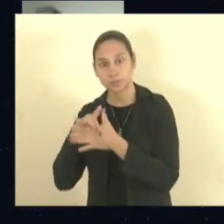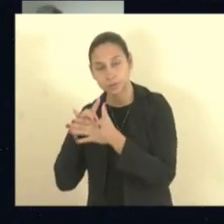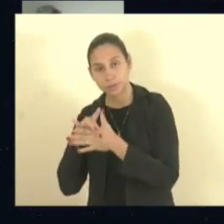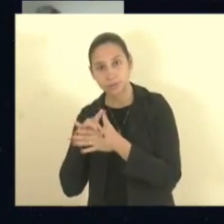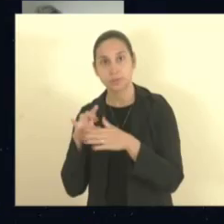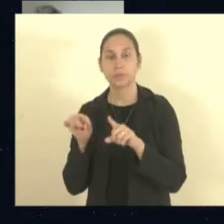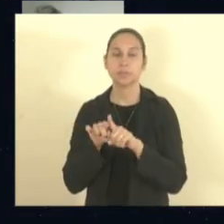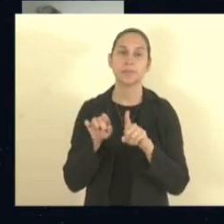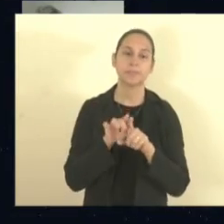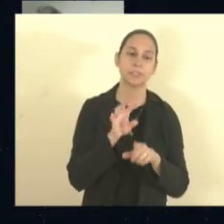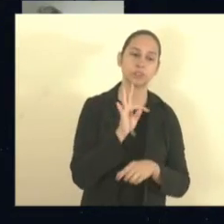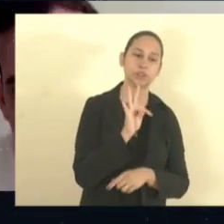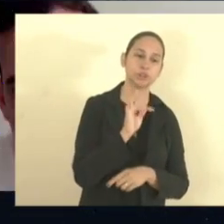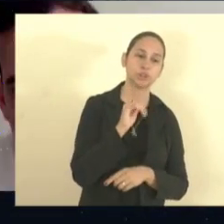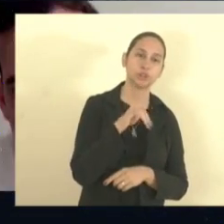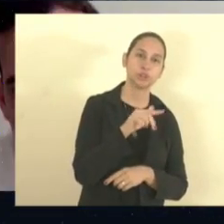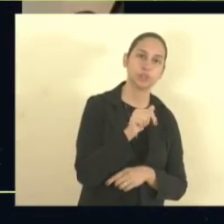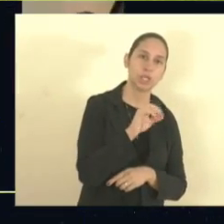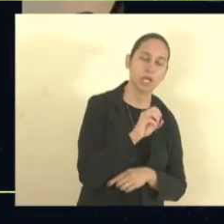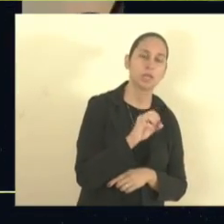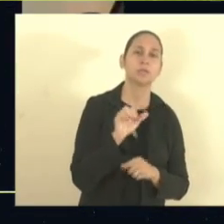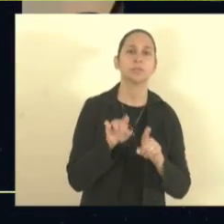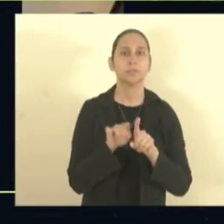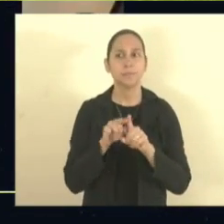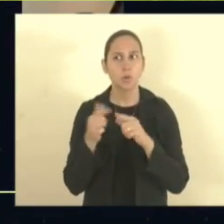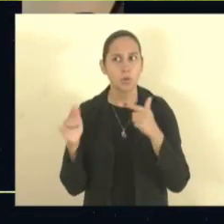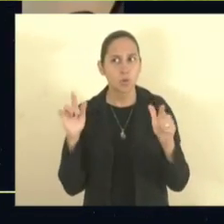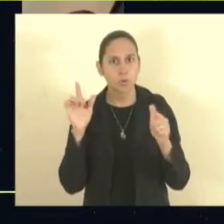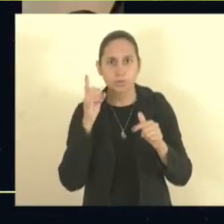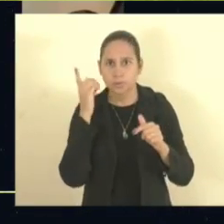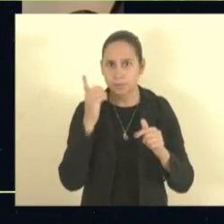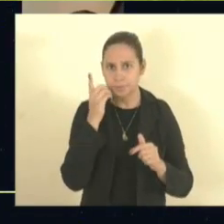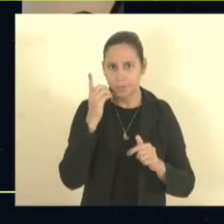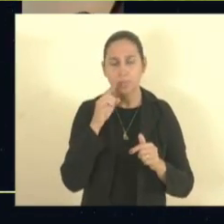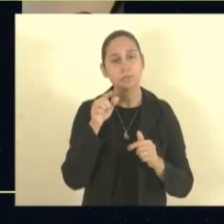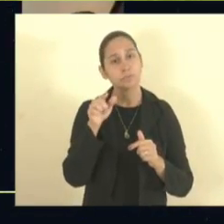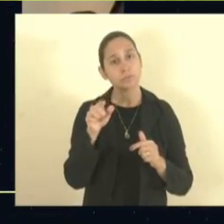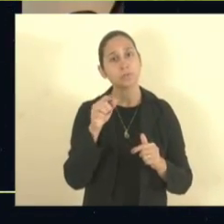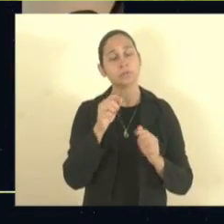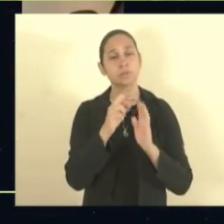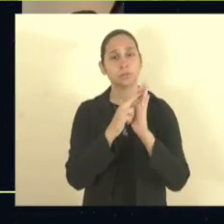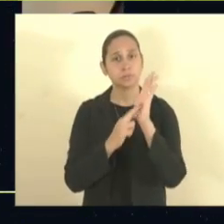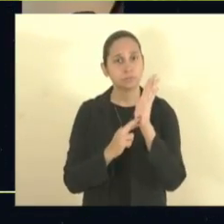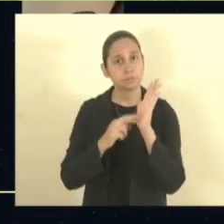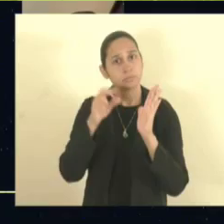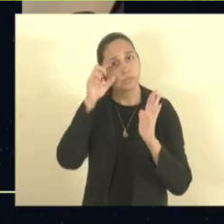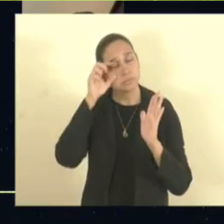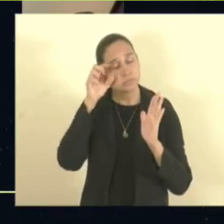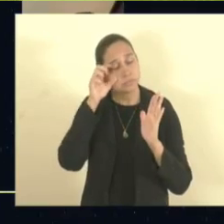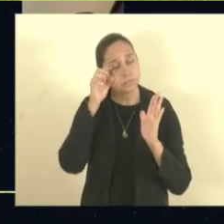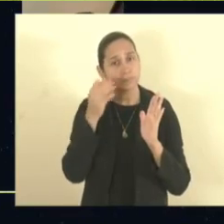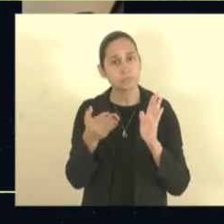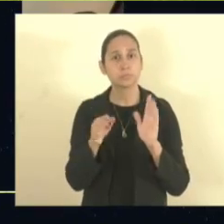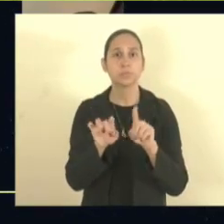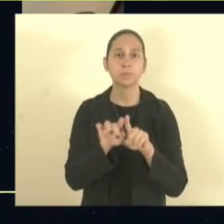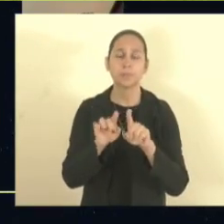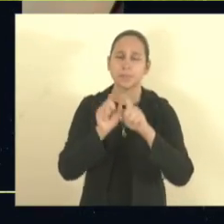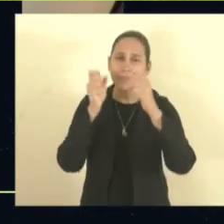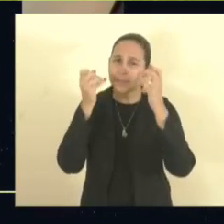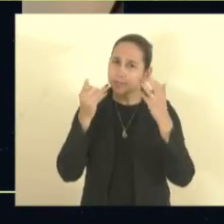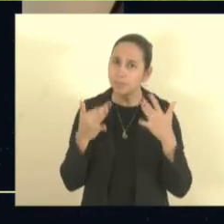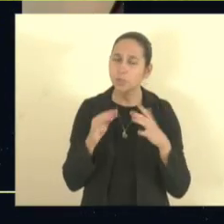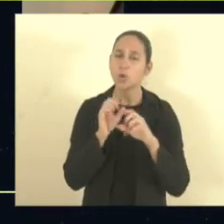o deputado Thiago Hoffmann e outros deputados, e Vossa Excelência, no seu parecer, explicou muito